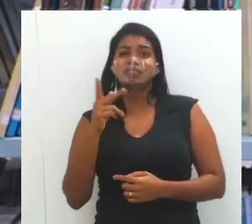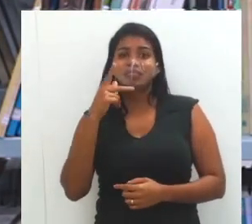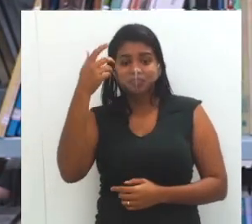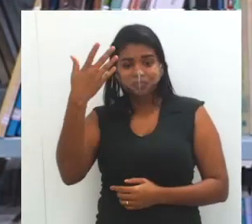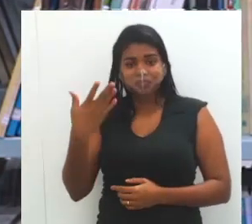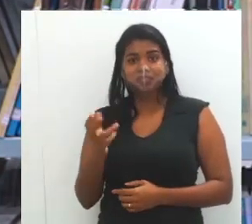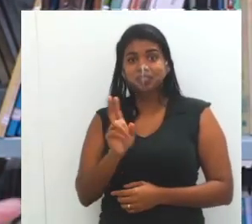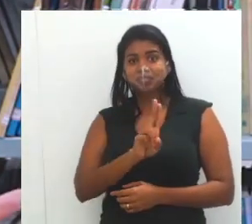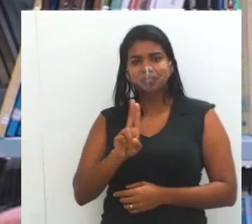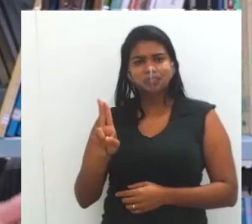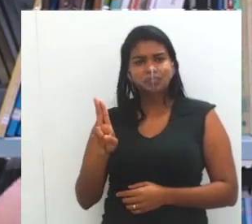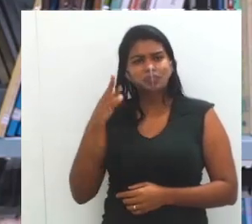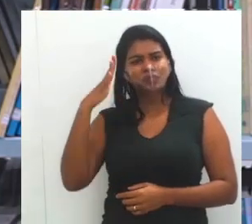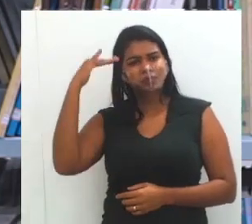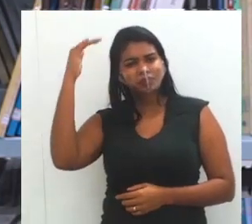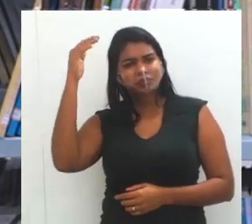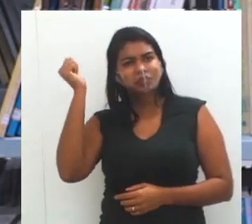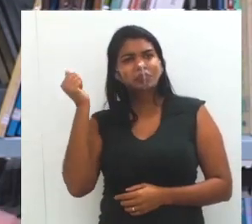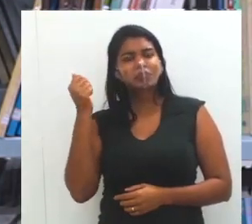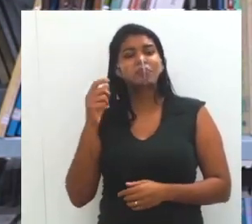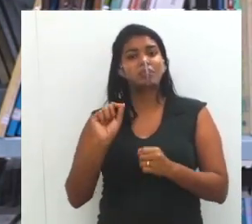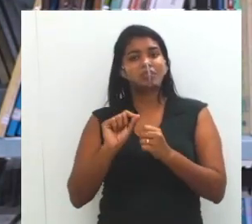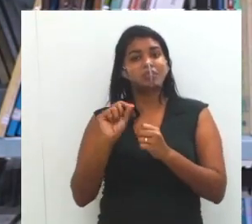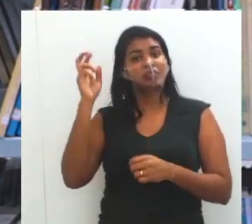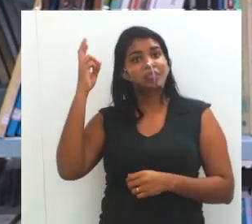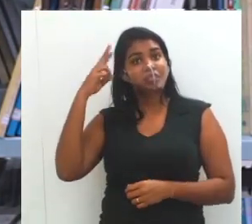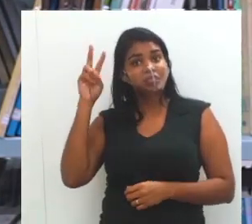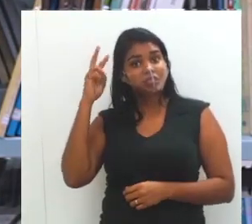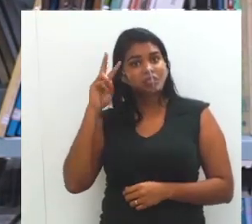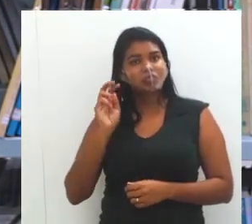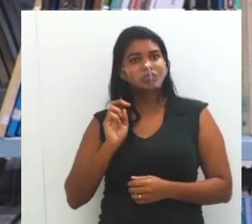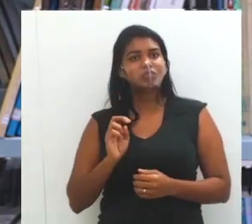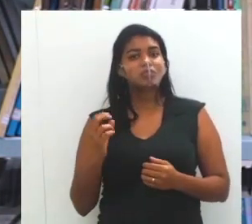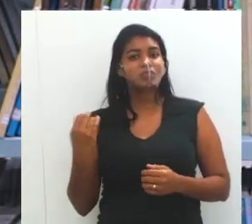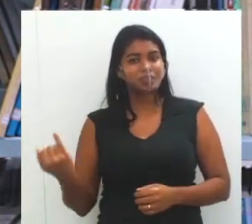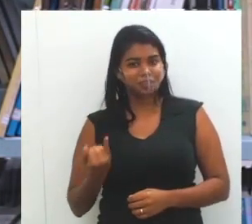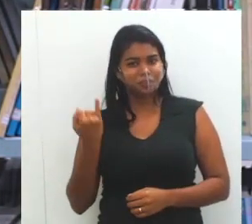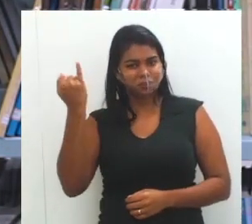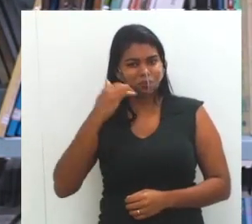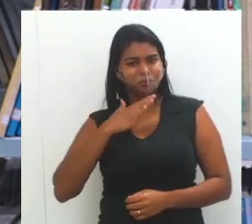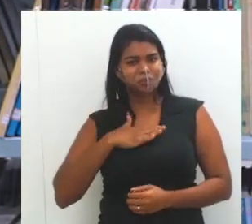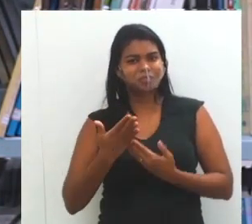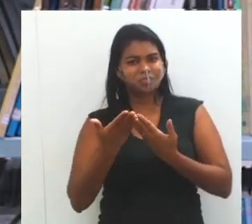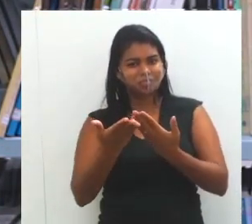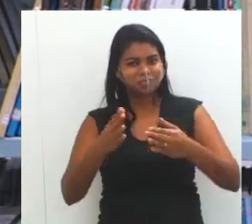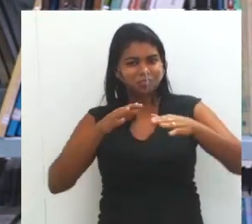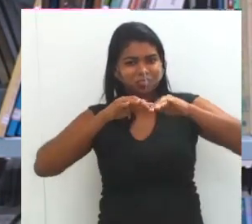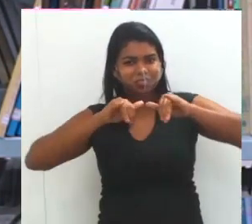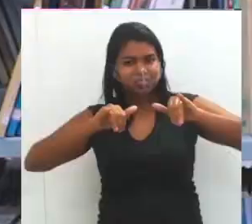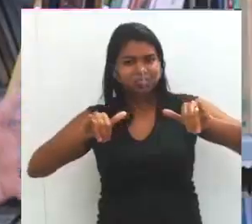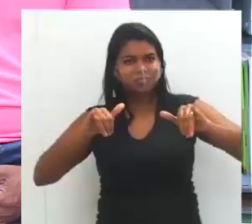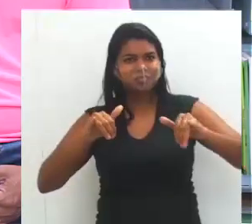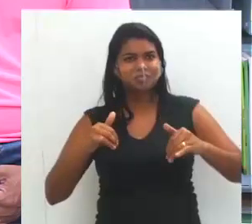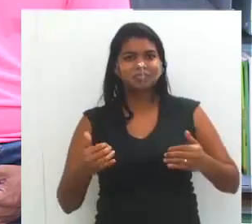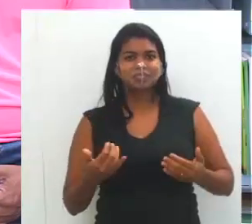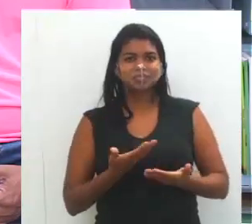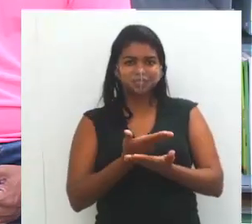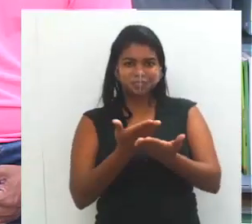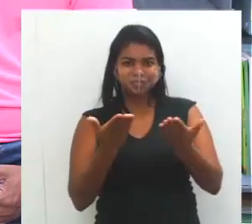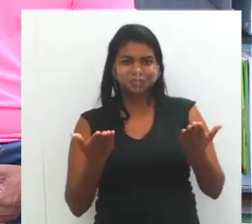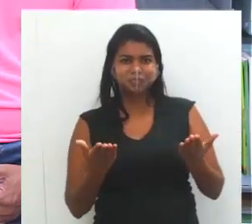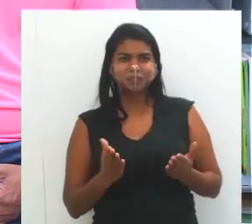falar desses nomes pernambucanos que fizeram e que fazem a história. Algo importante que gostaríamos de dizer agora é o seguinte: nós estamos